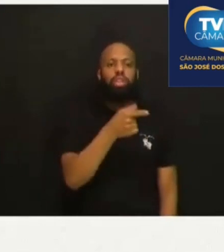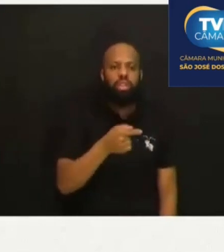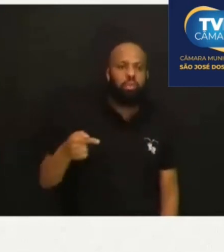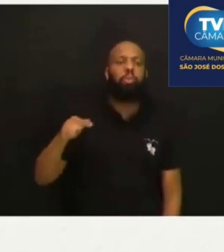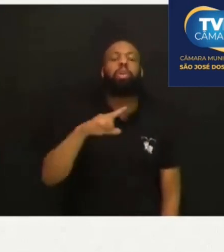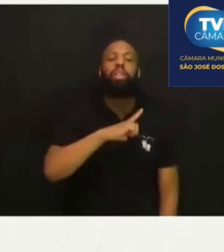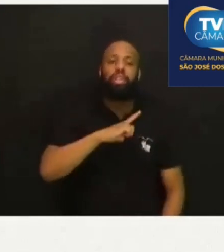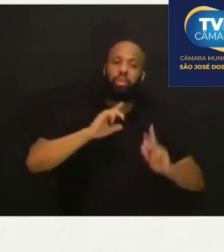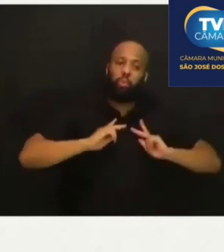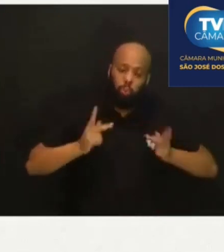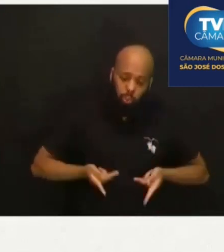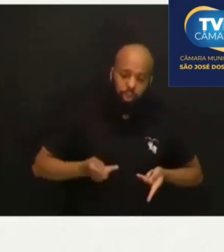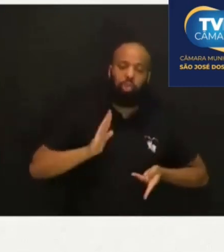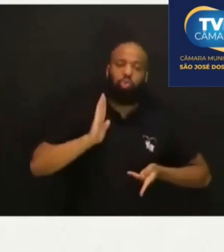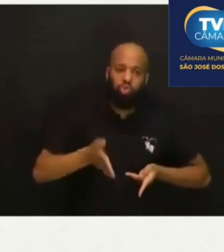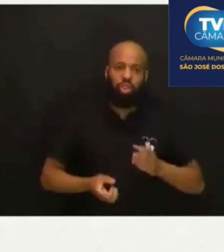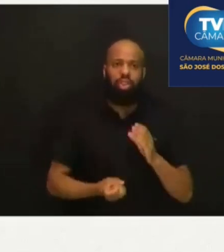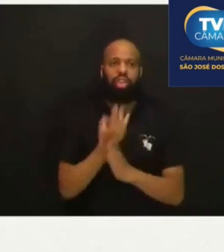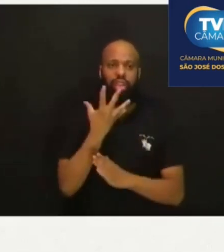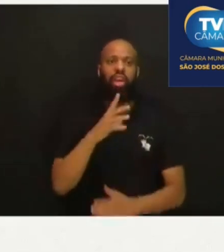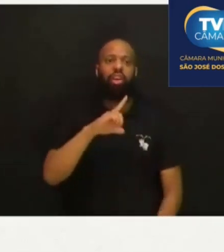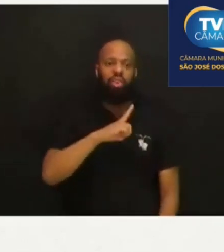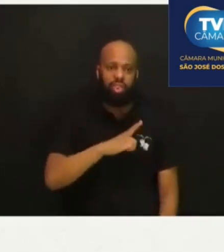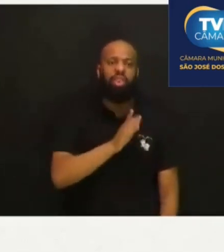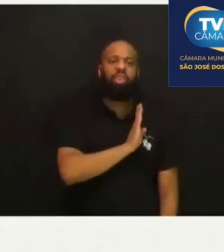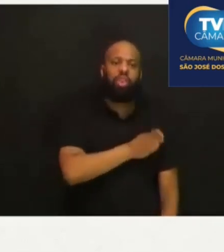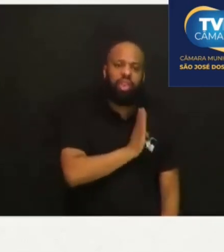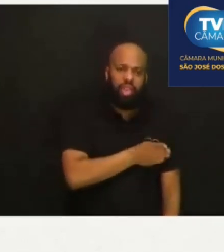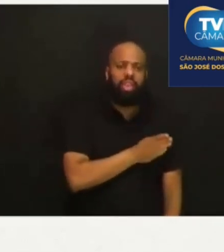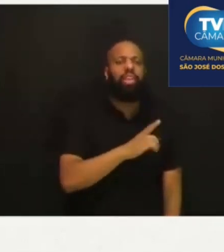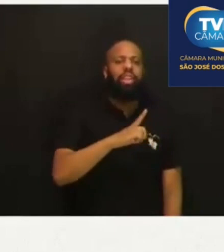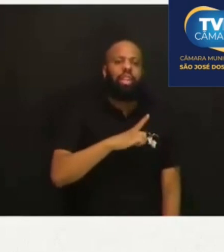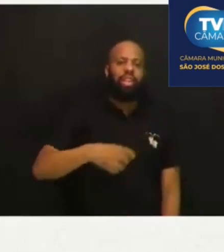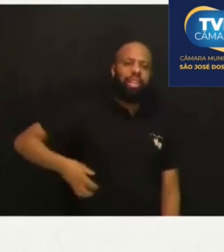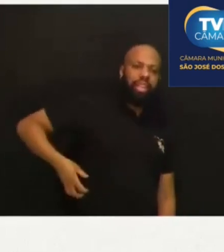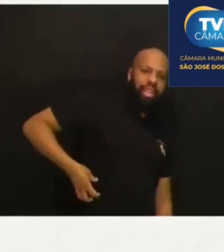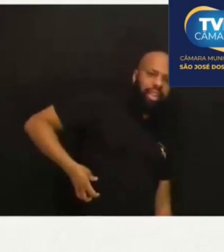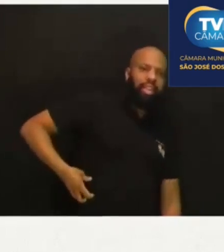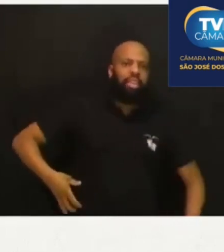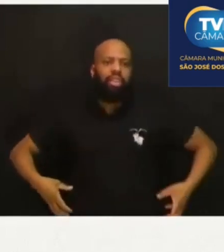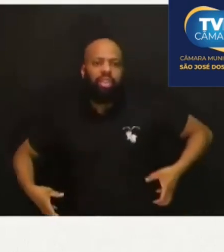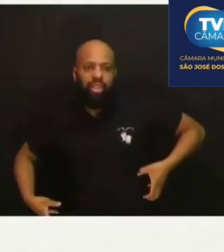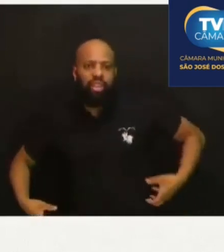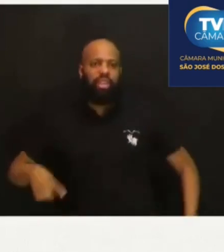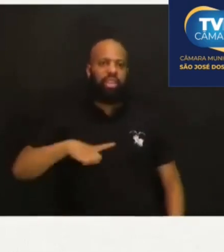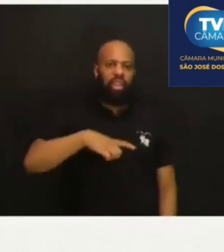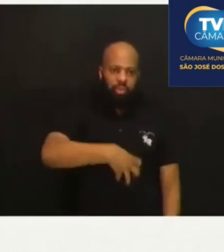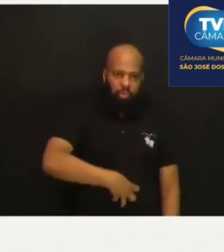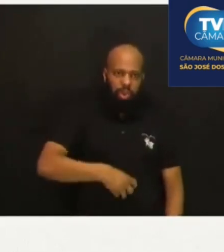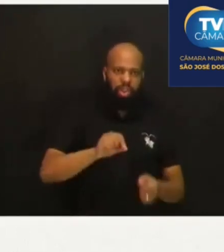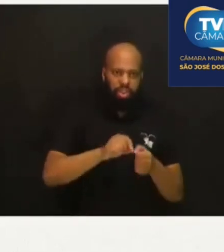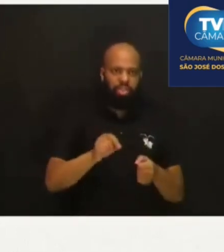humano formado, com coração, com rins, com pâncreas, com